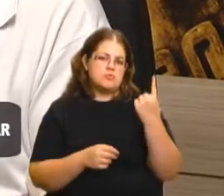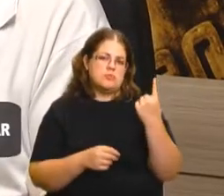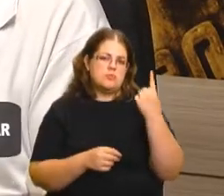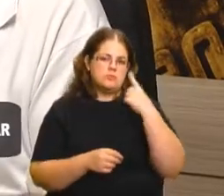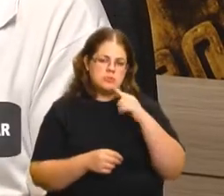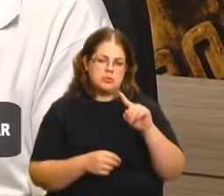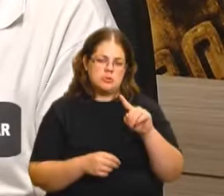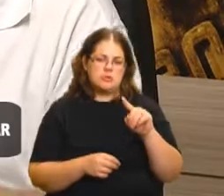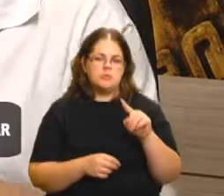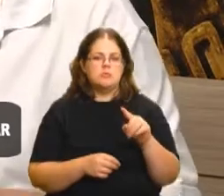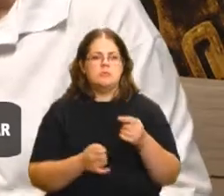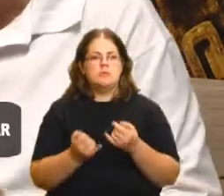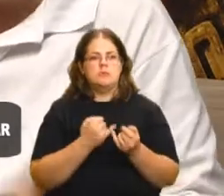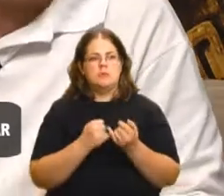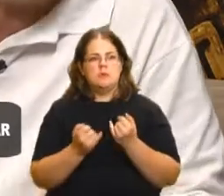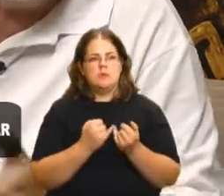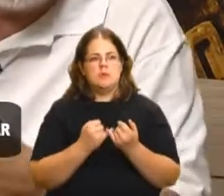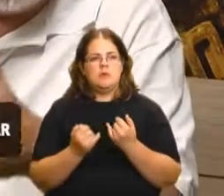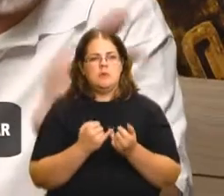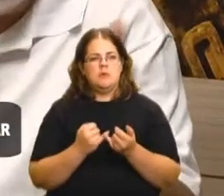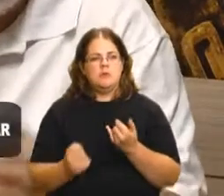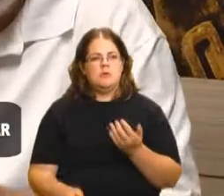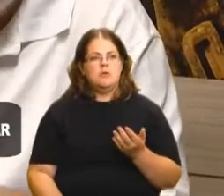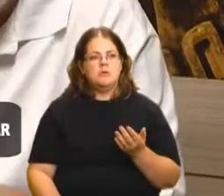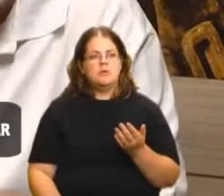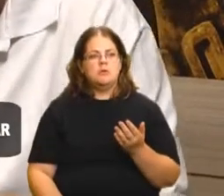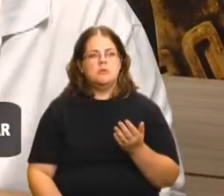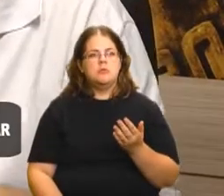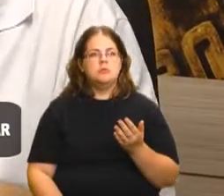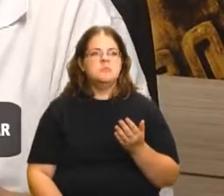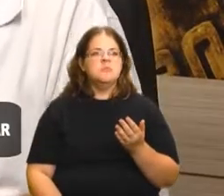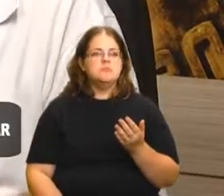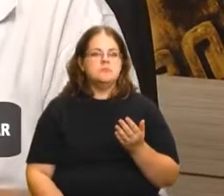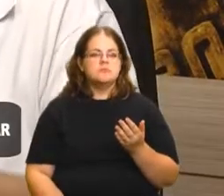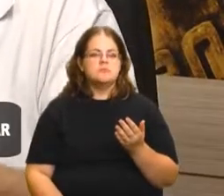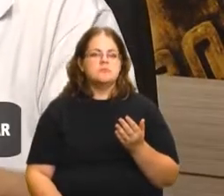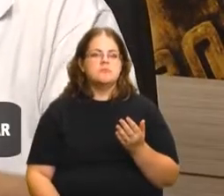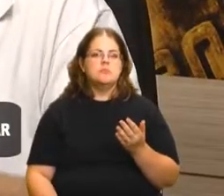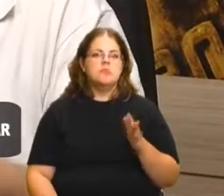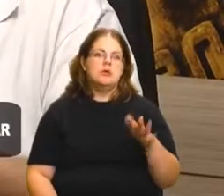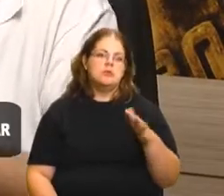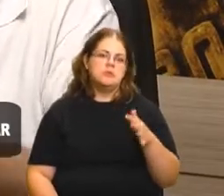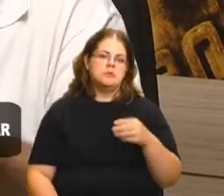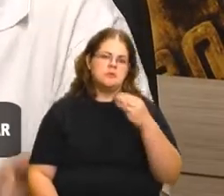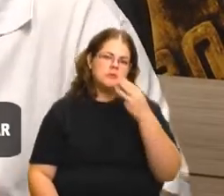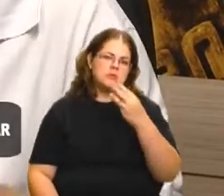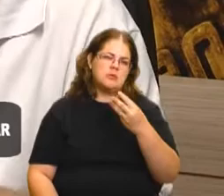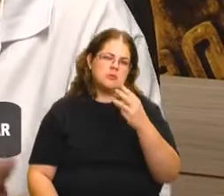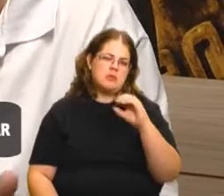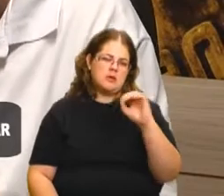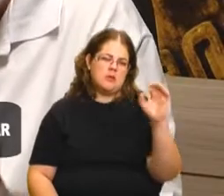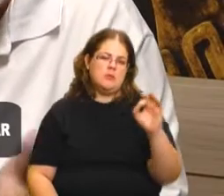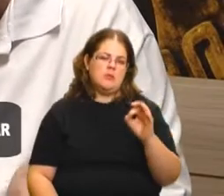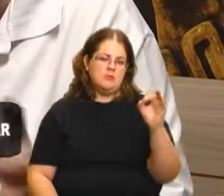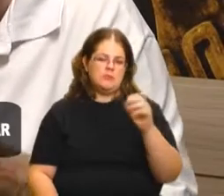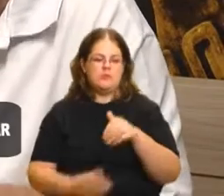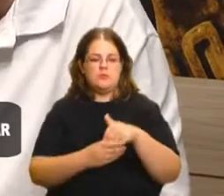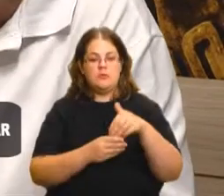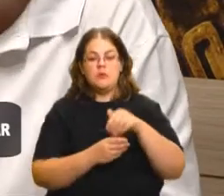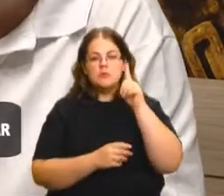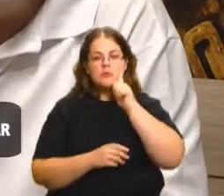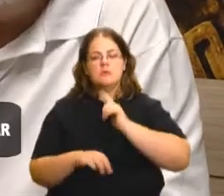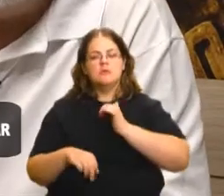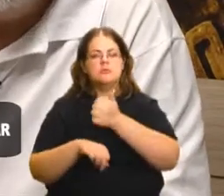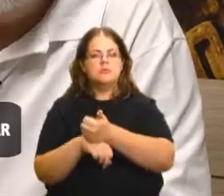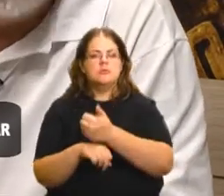só, quem tivesse, é bem possível que com 30 e poucos % dos votos se elegesse